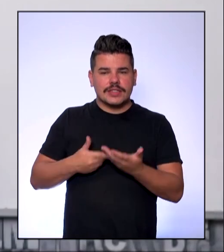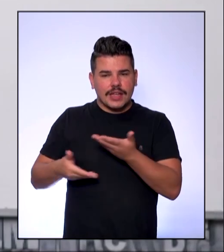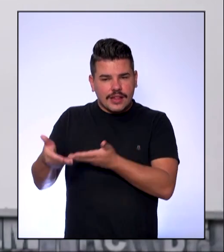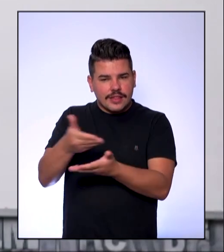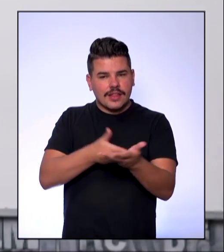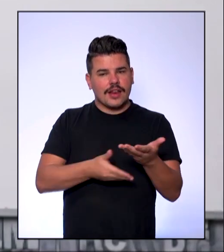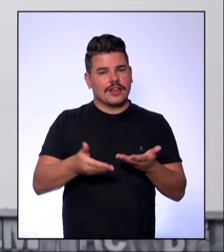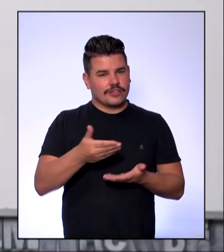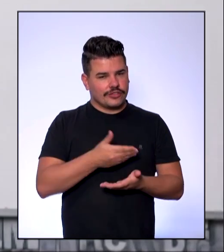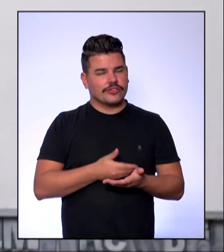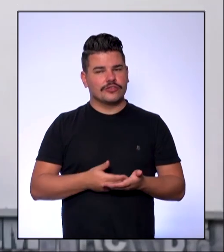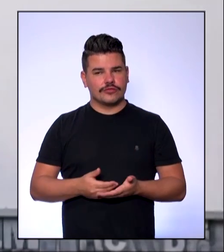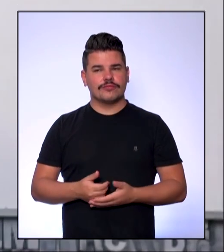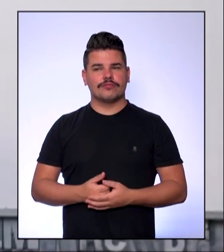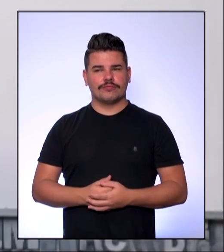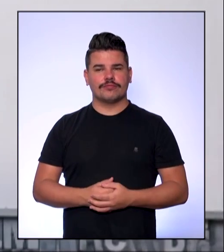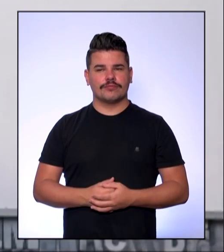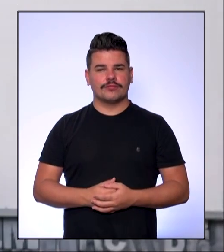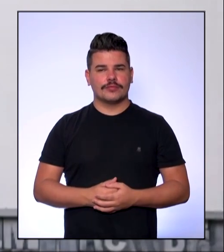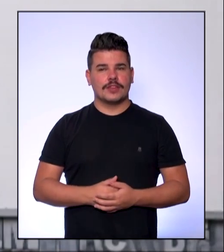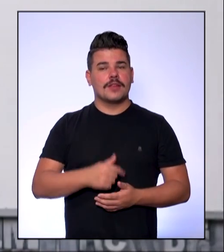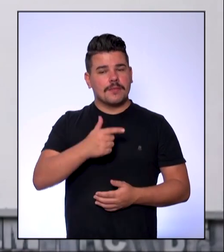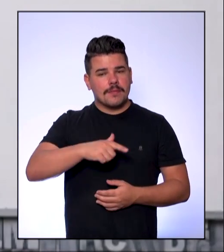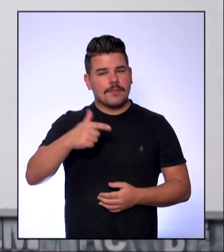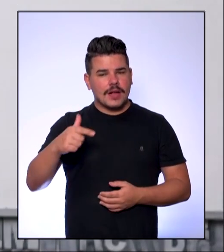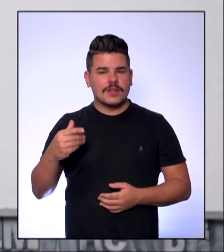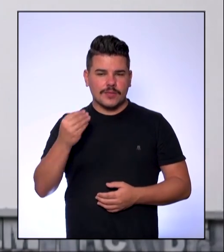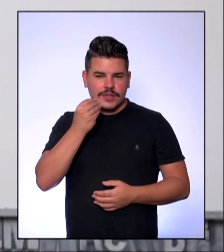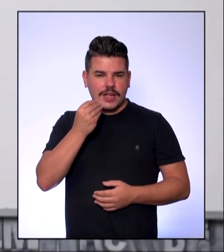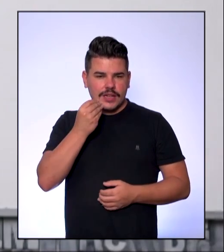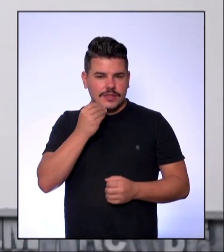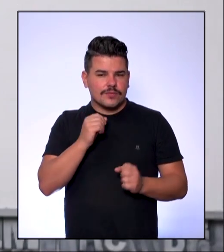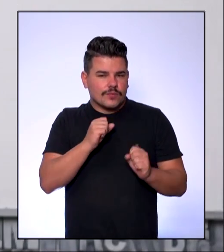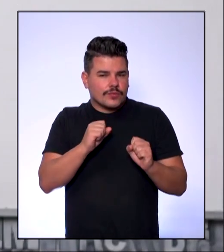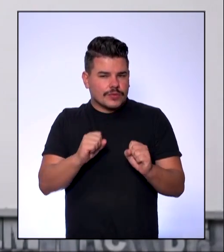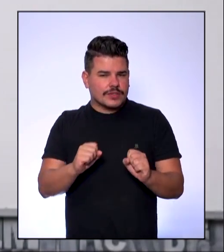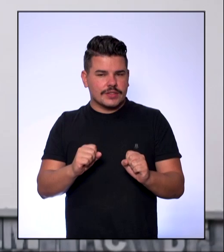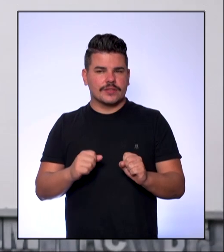o quanto mais for possível.